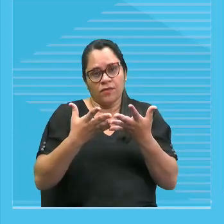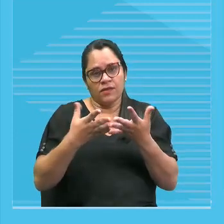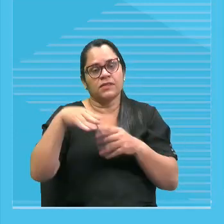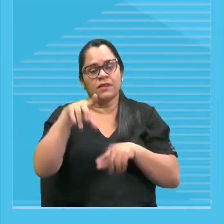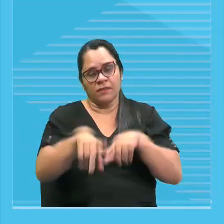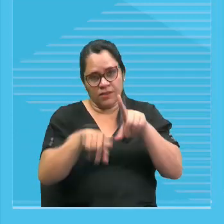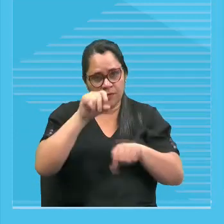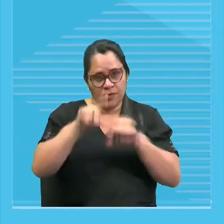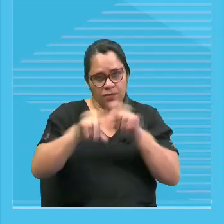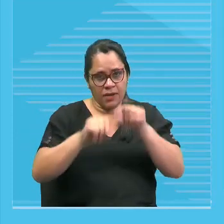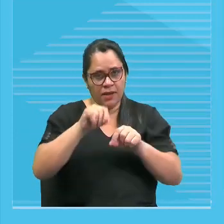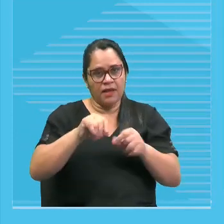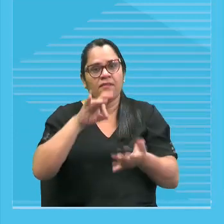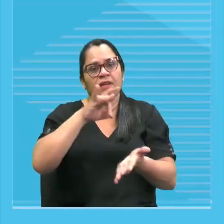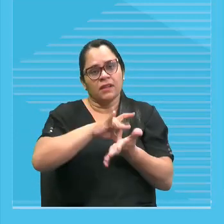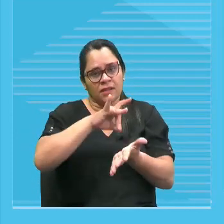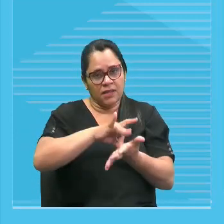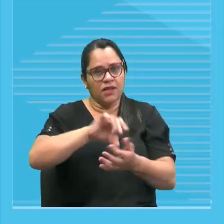falso